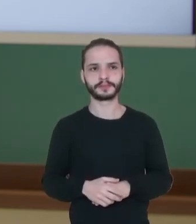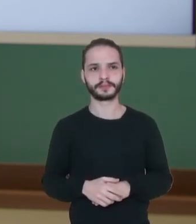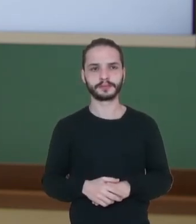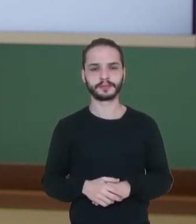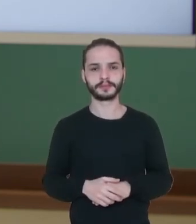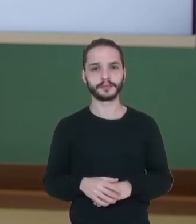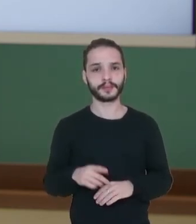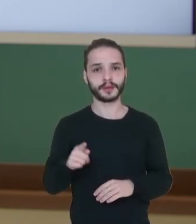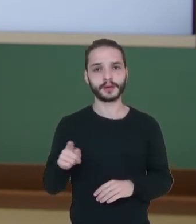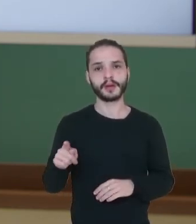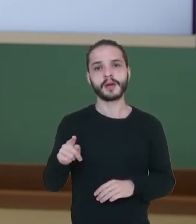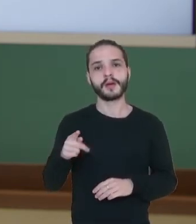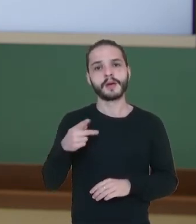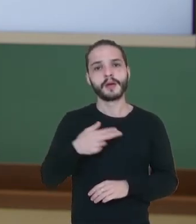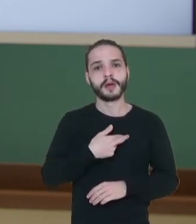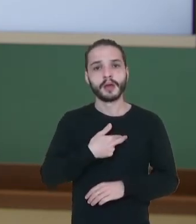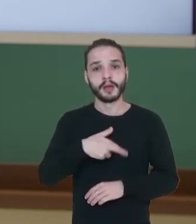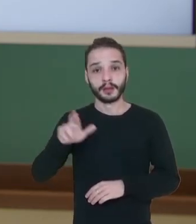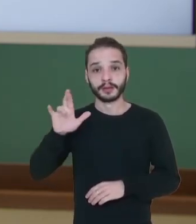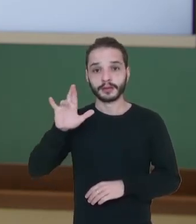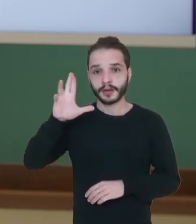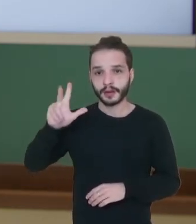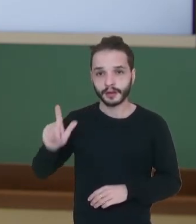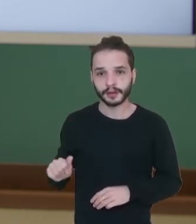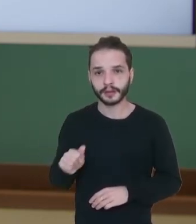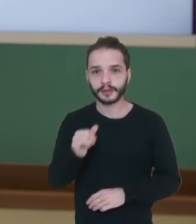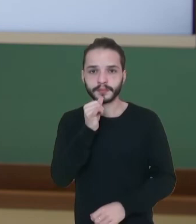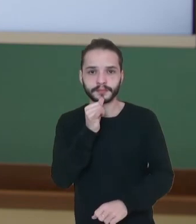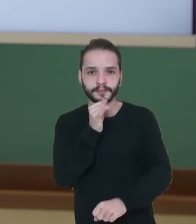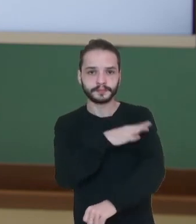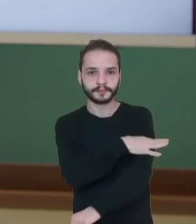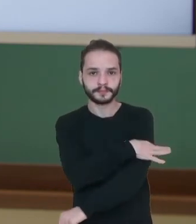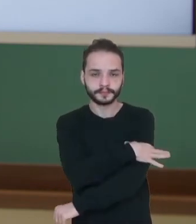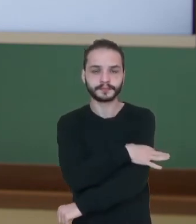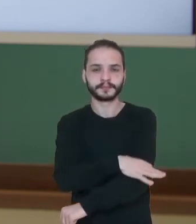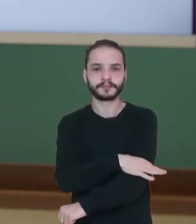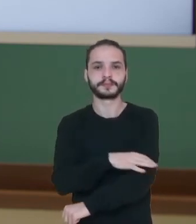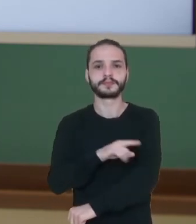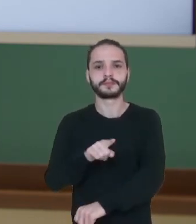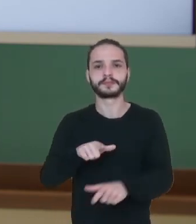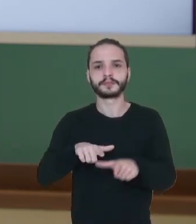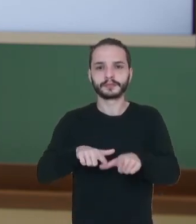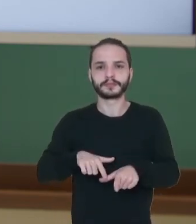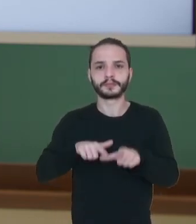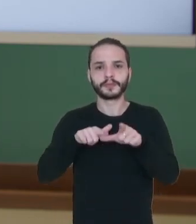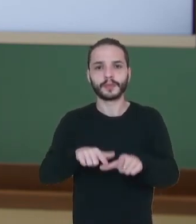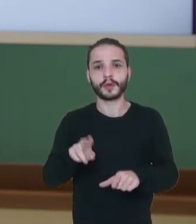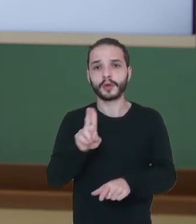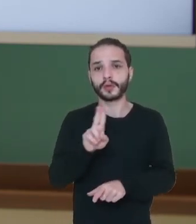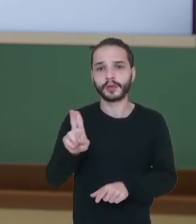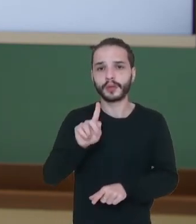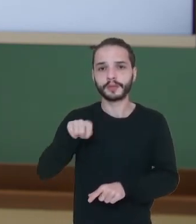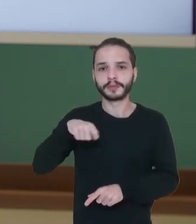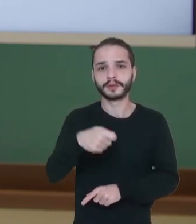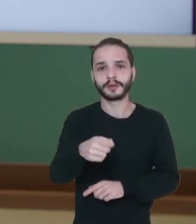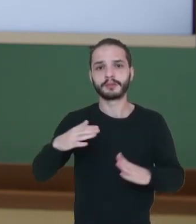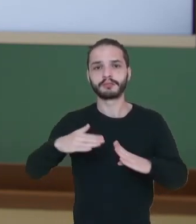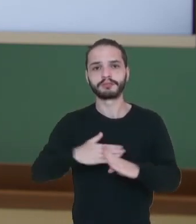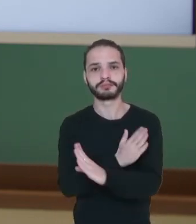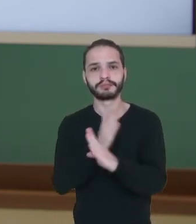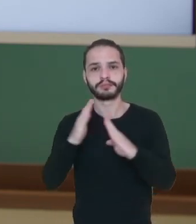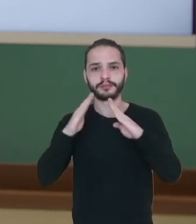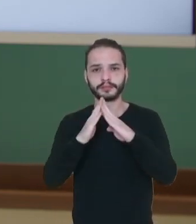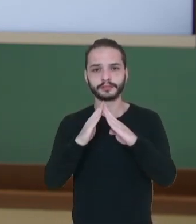as tradições de matriz africana, religiões como Umbanda e Candomblé, o nome do lugar sagrado é o terreiro, mas também pode